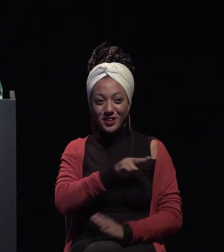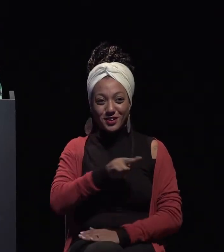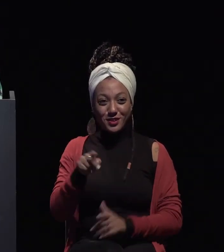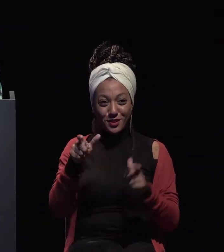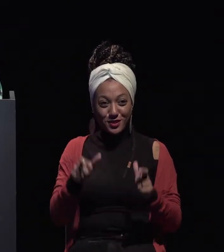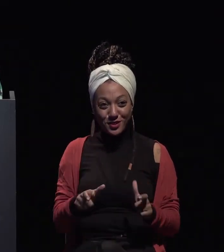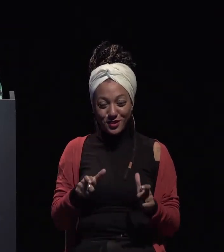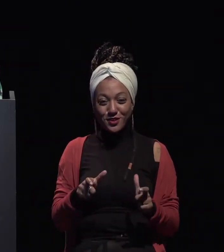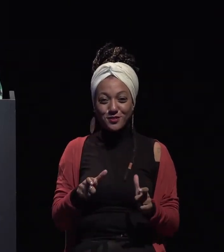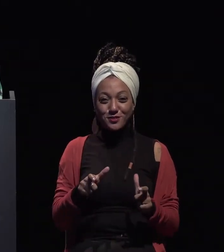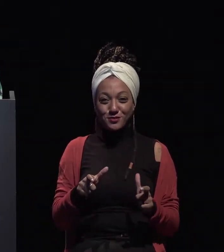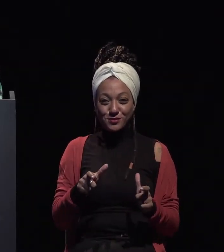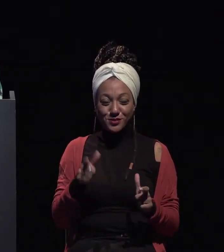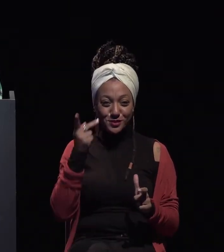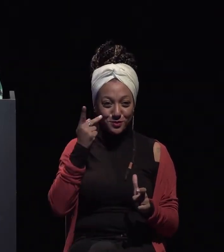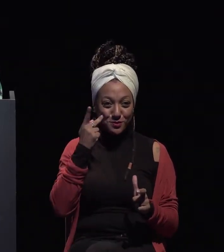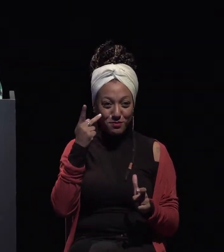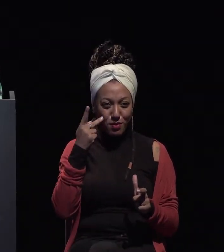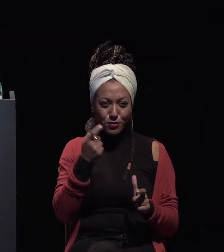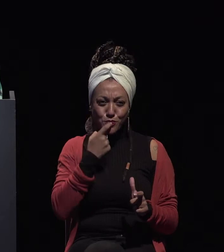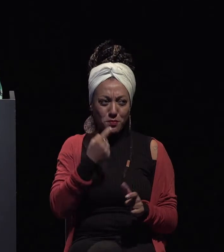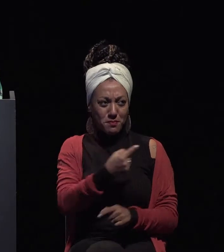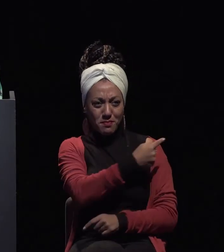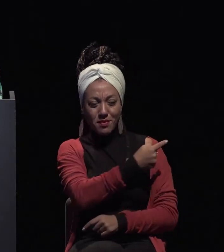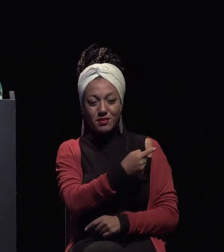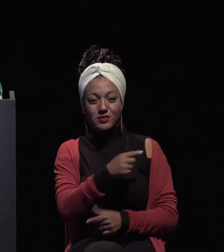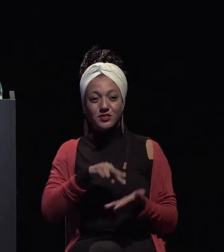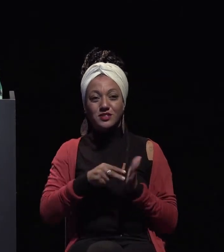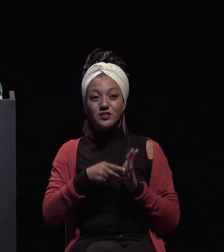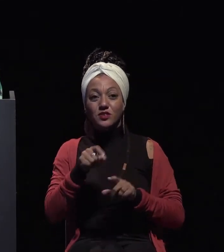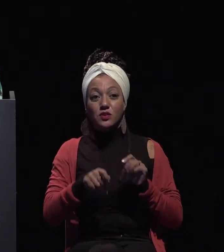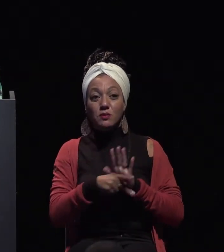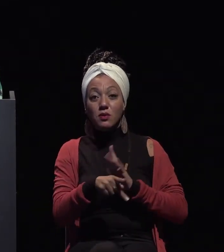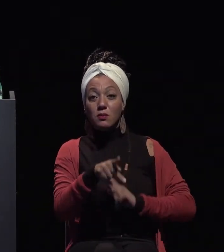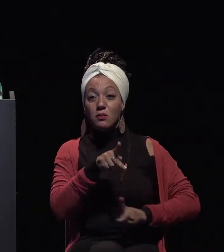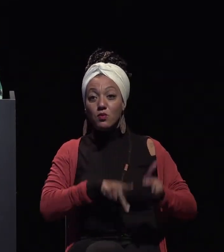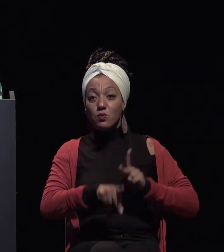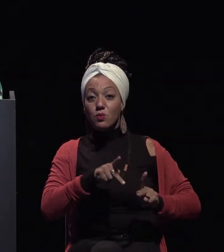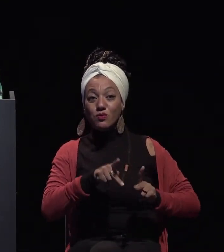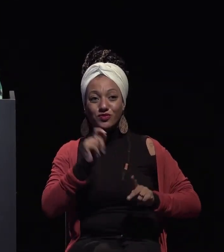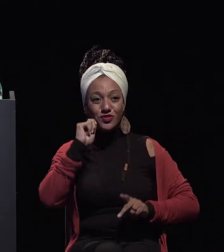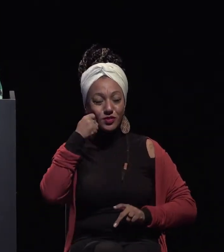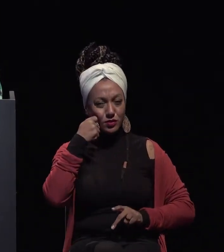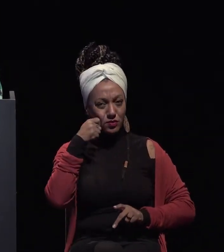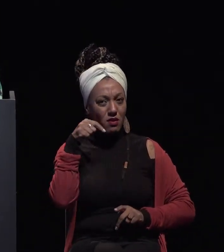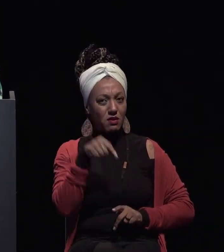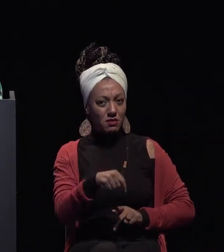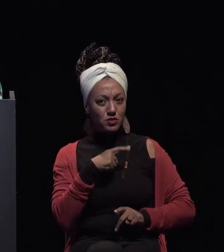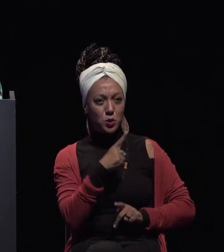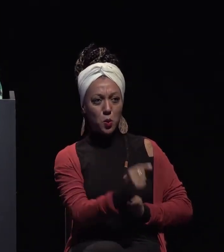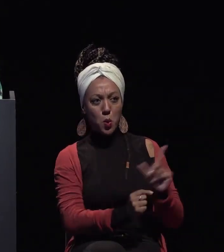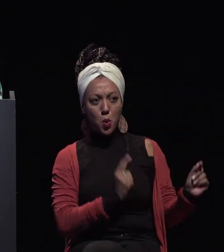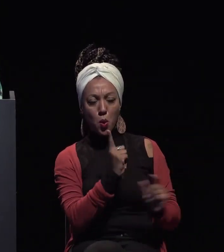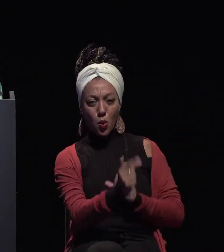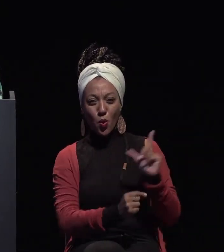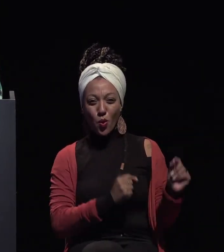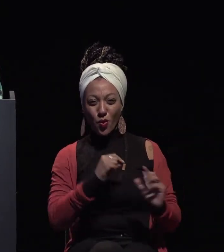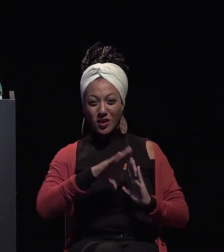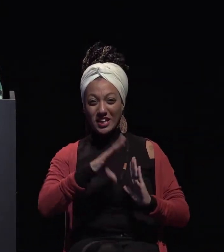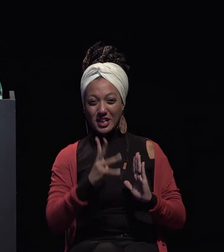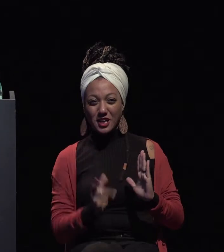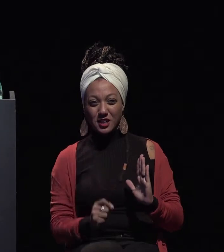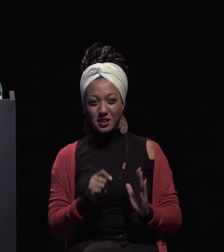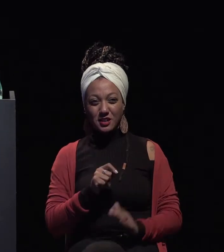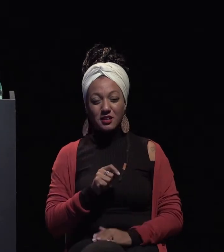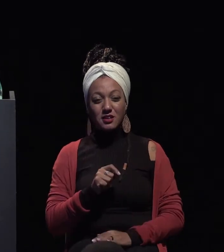negro, originalmente, um quilombo da Saracura. Alguns fugiam, outros iam reconstituir